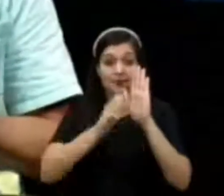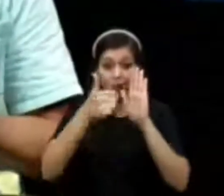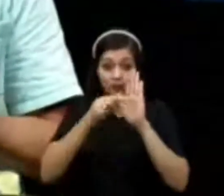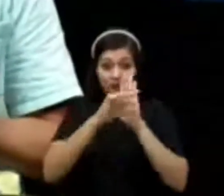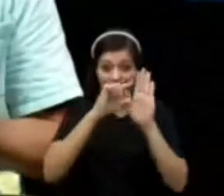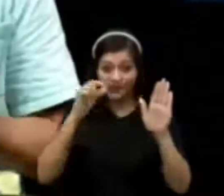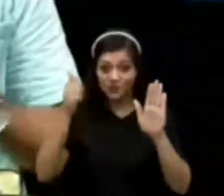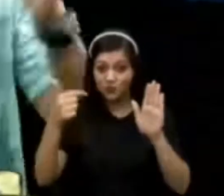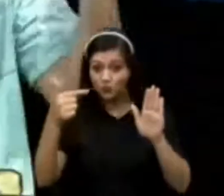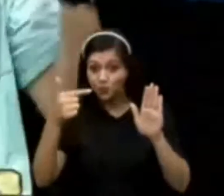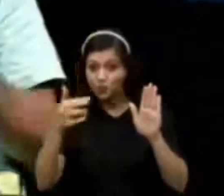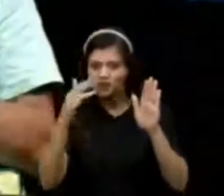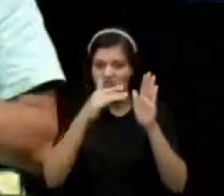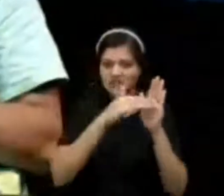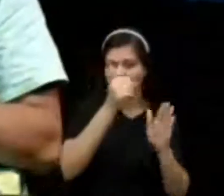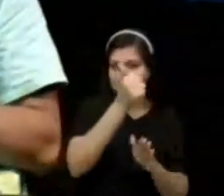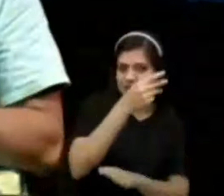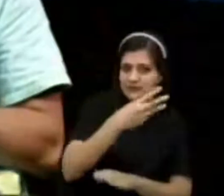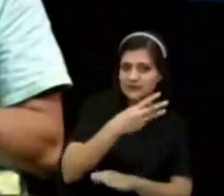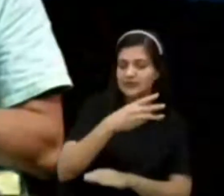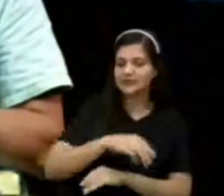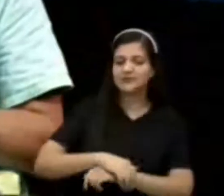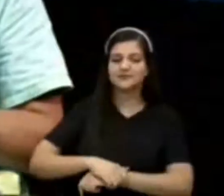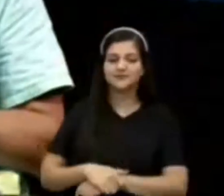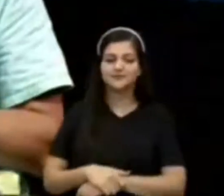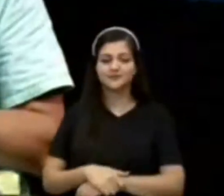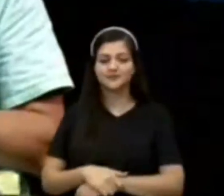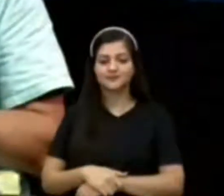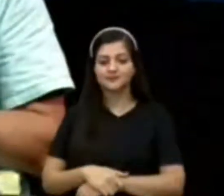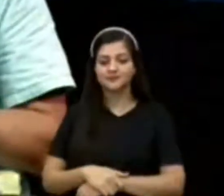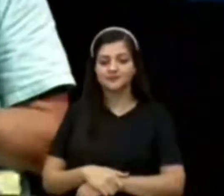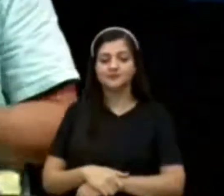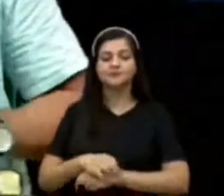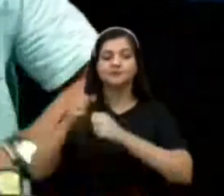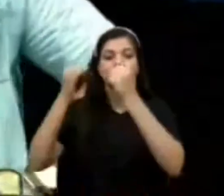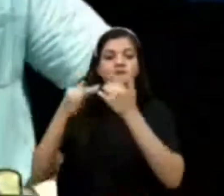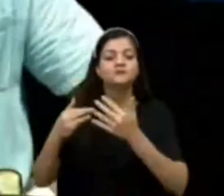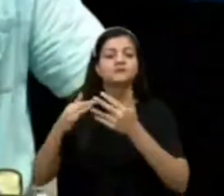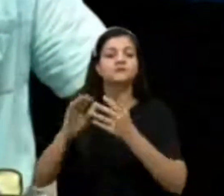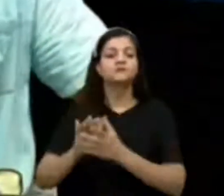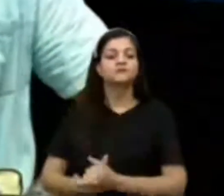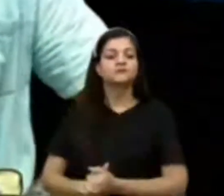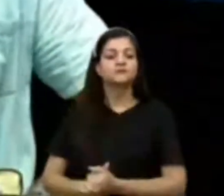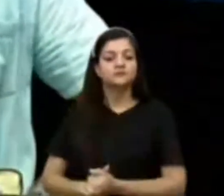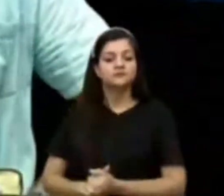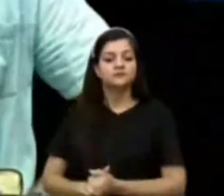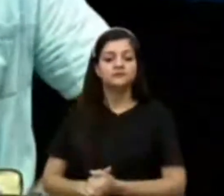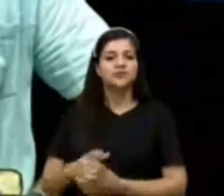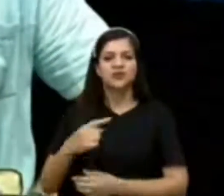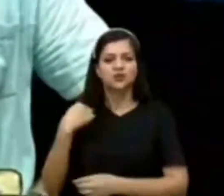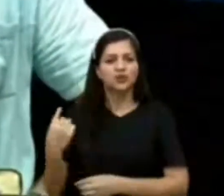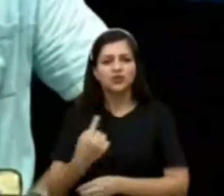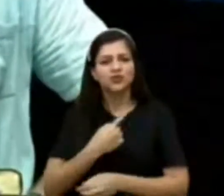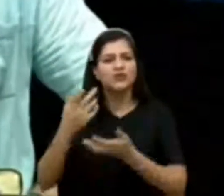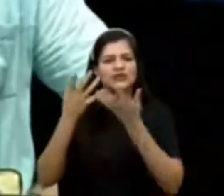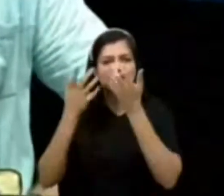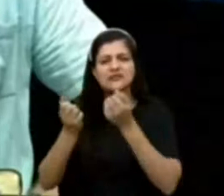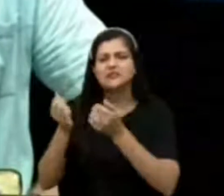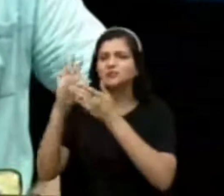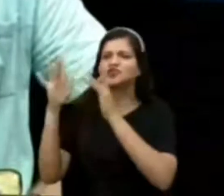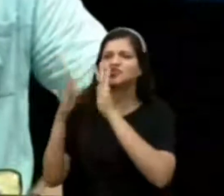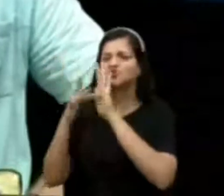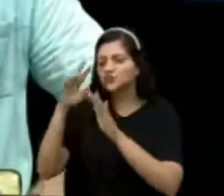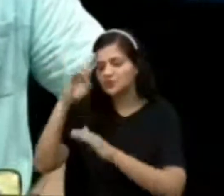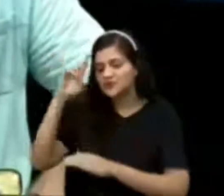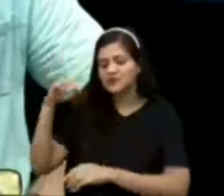de 12 a 13, acho que tem aqui na projeção, João capítulo 1, versos 12 a 13, diz que quando a gente aceita Jesus como Senhor da nossa